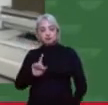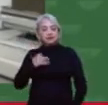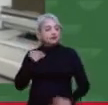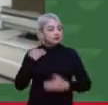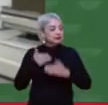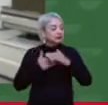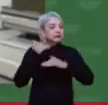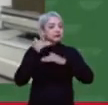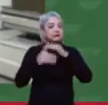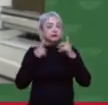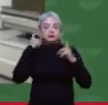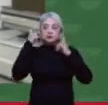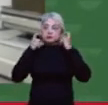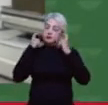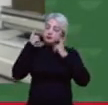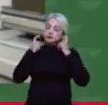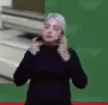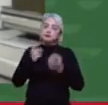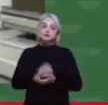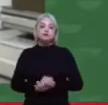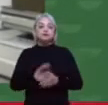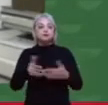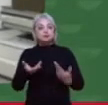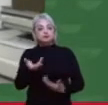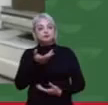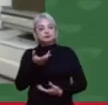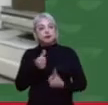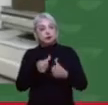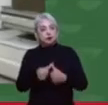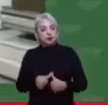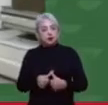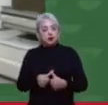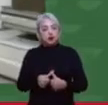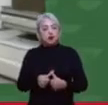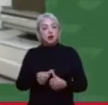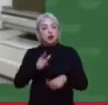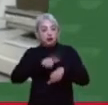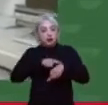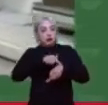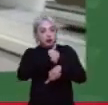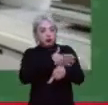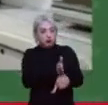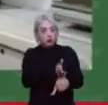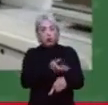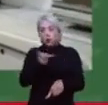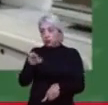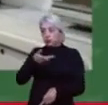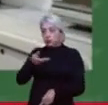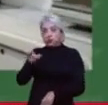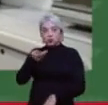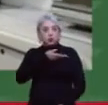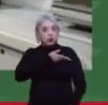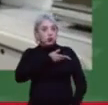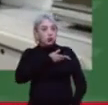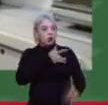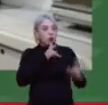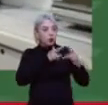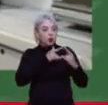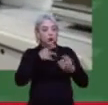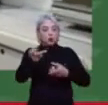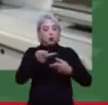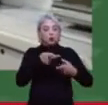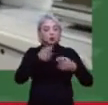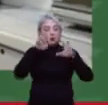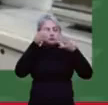evolução. E isso nos preocupa muito. Então, quero ficar por aqui para dar tempo aí dos colegas falarem, nossos companheiros falarem também um pouquinho sobre